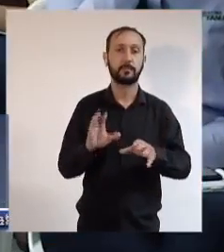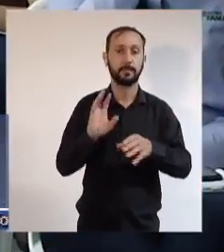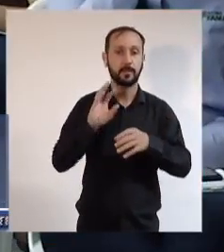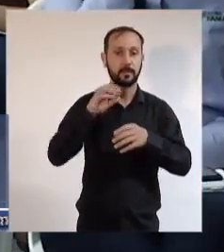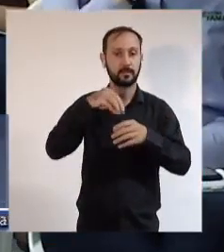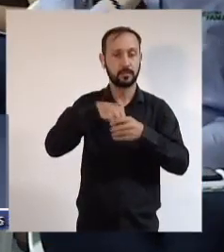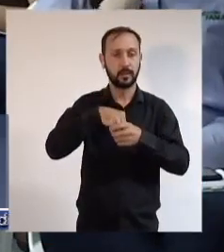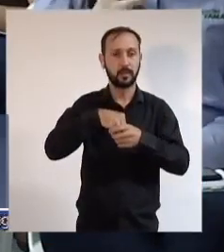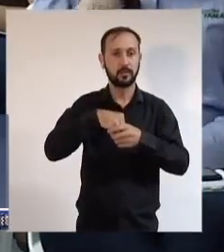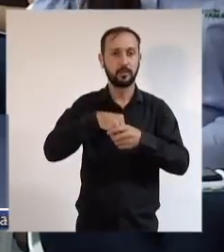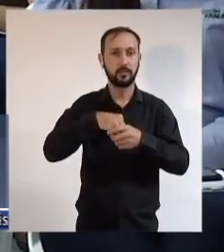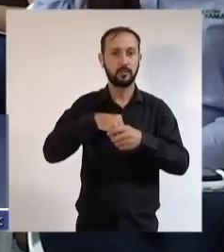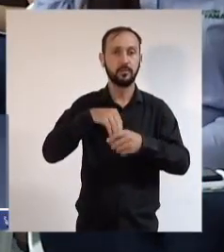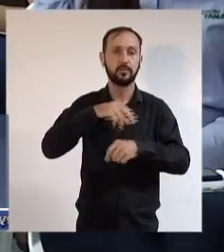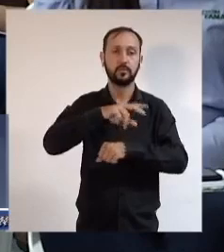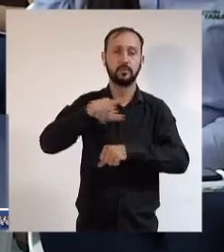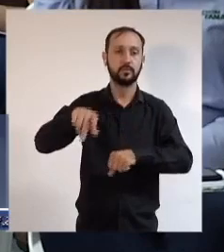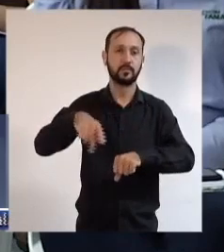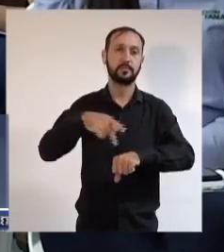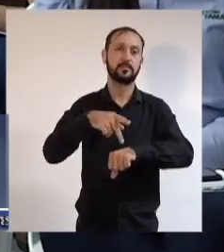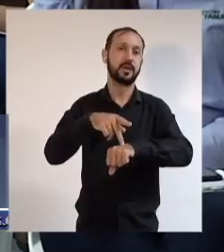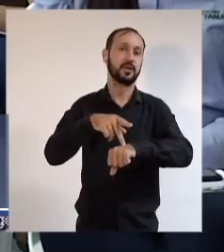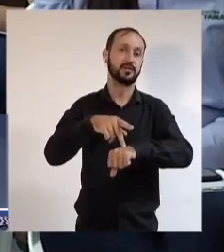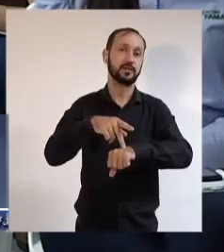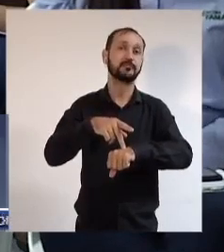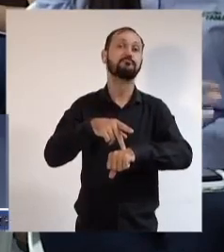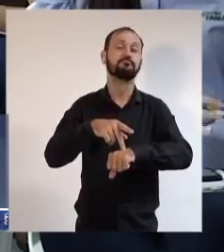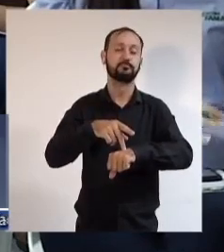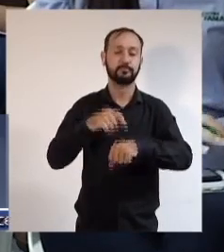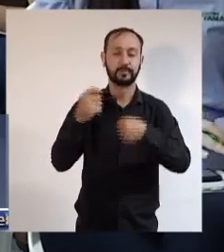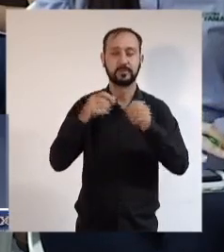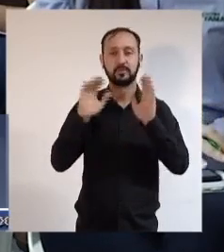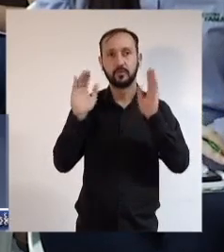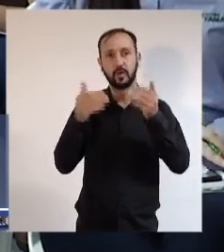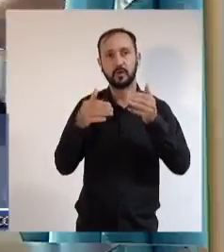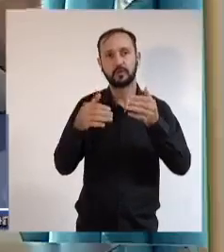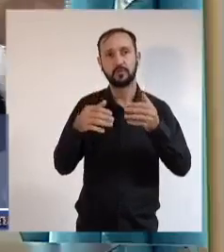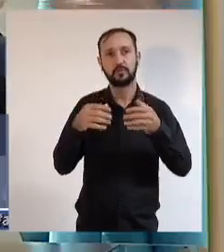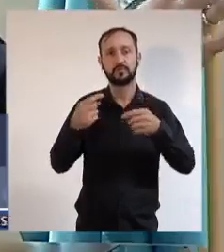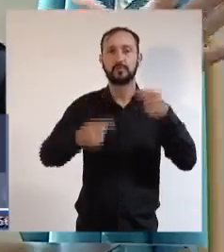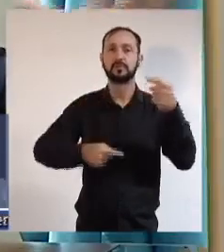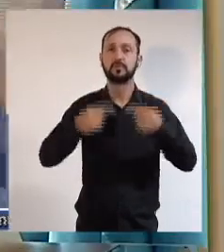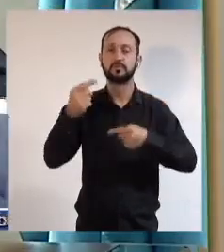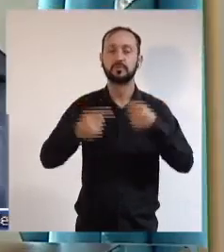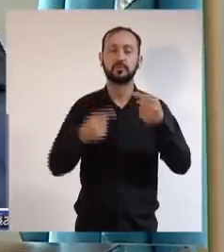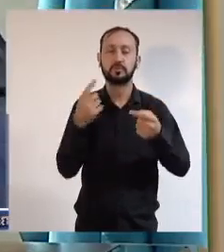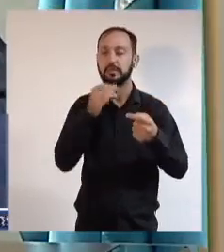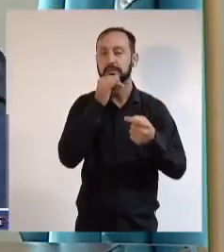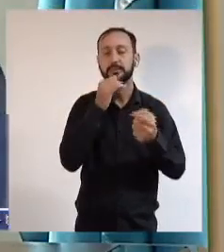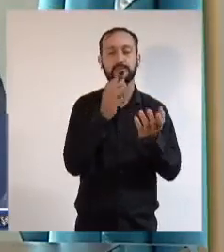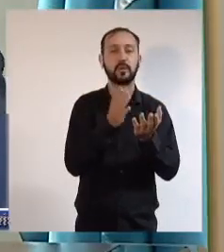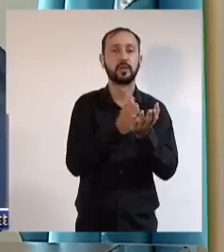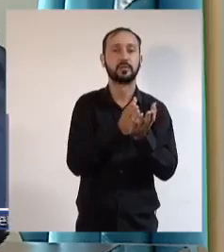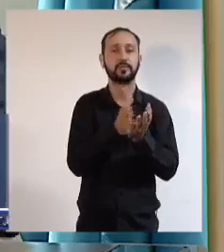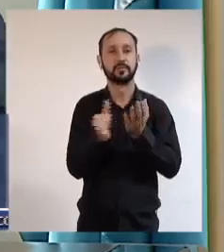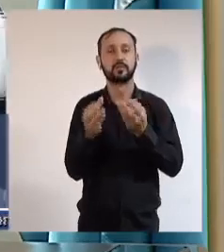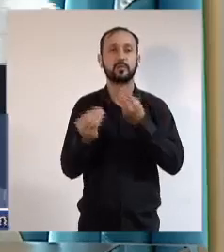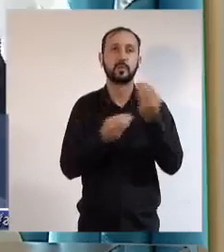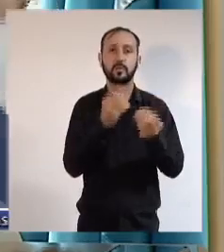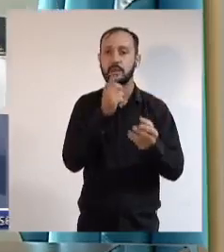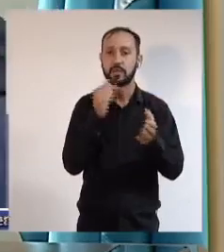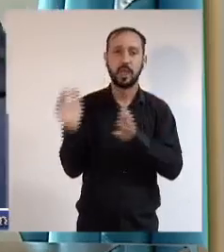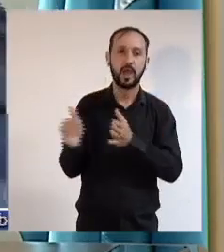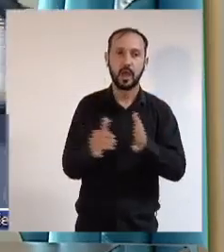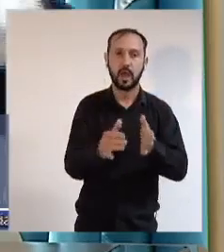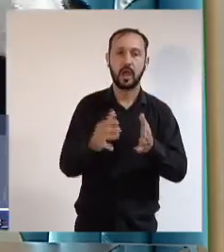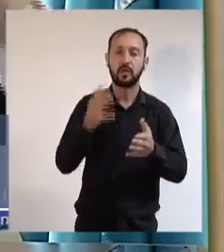parque primeiramente esse é o nosso foco aqui nós um homem discutiu turvamento das águas de